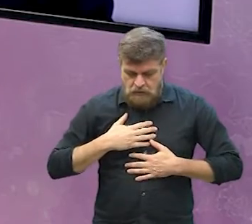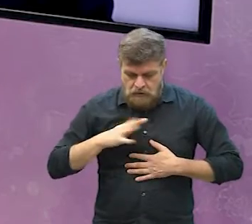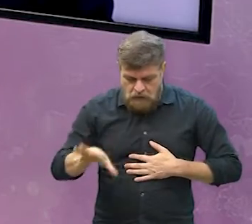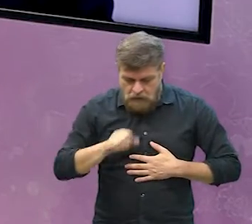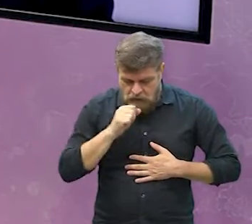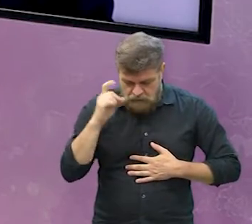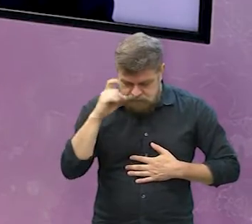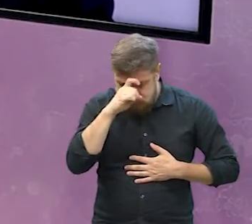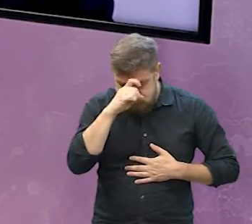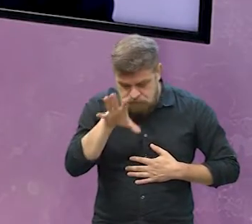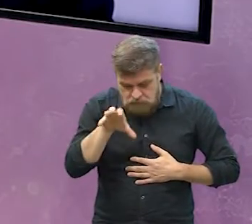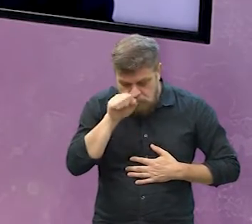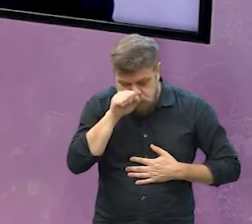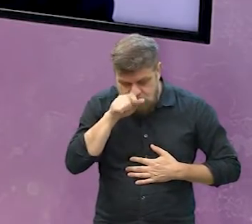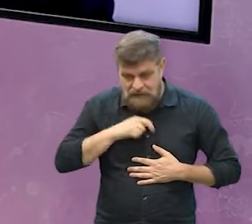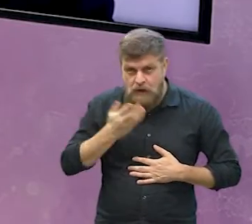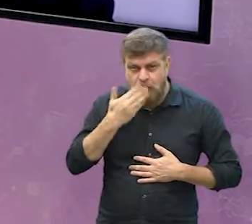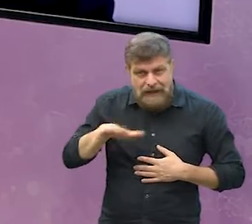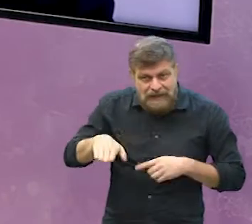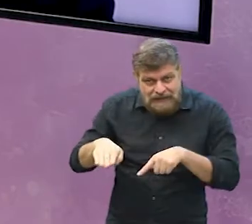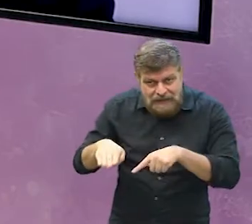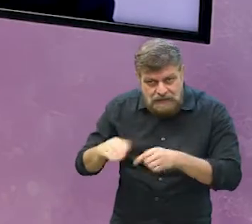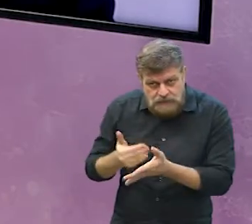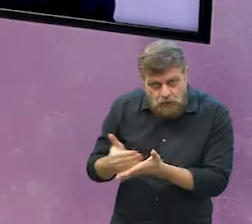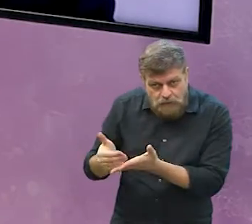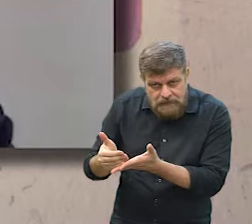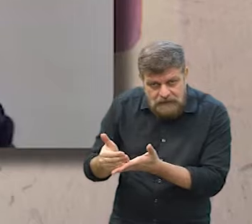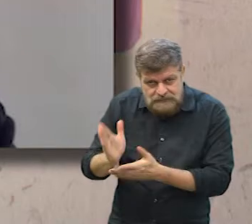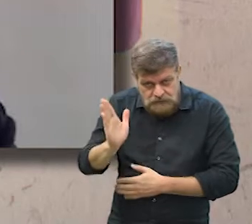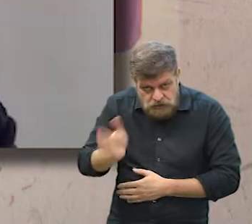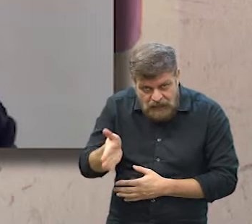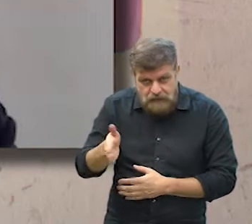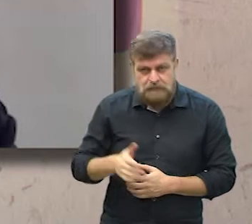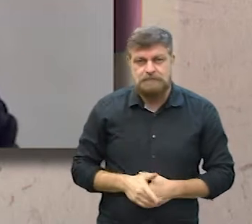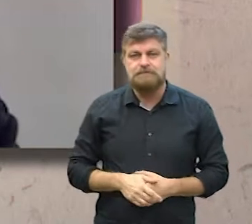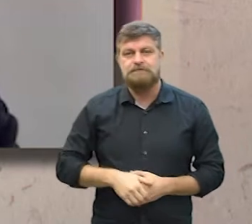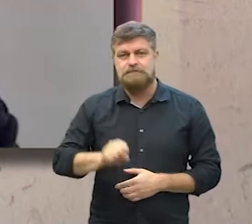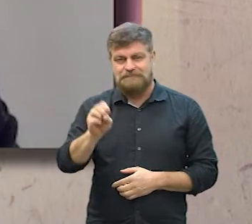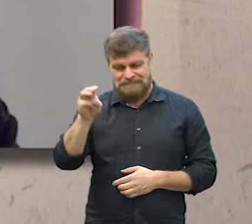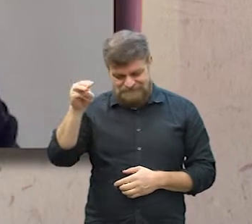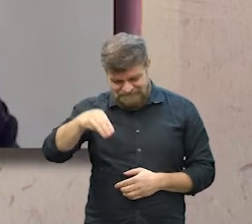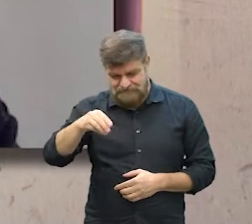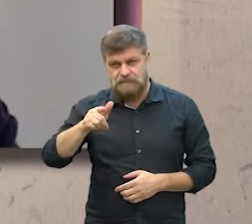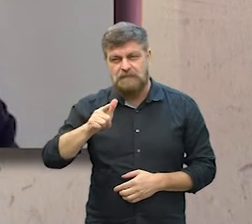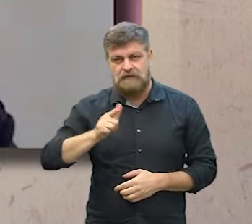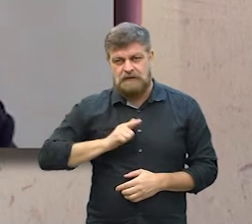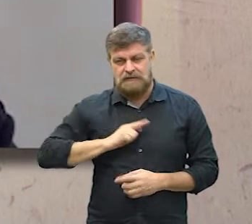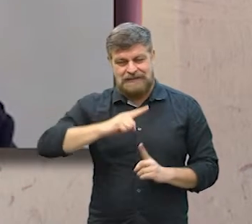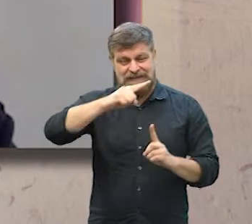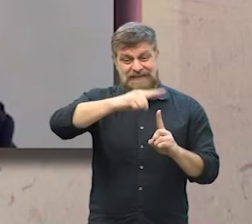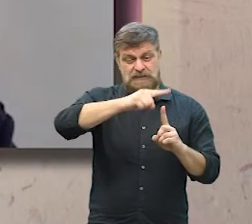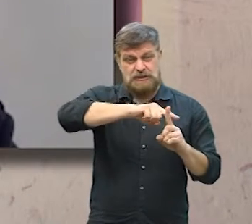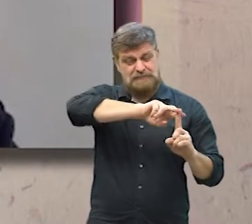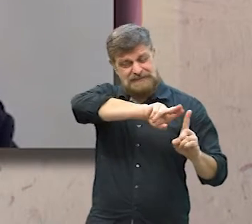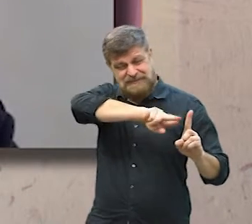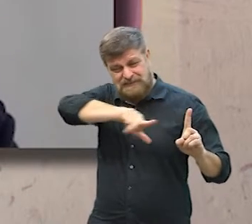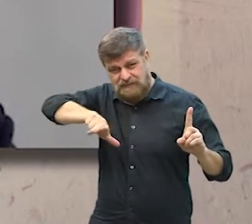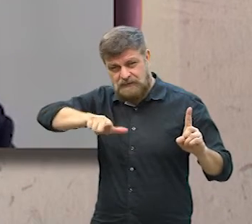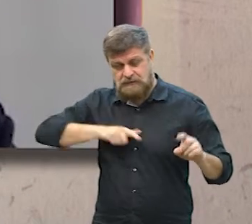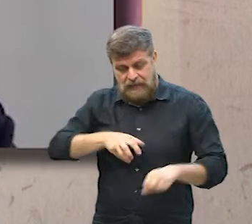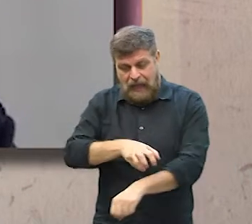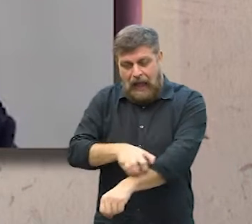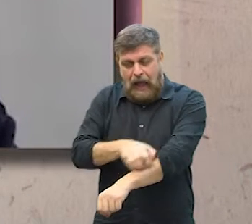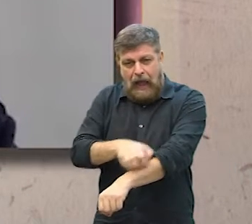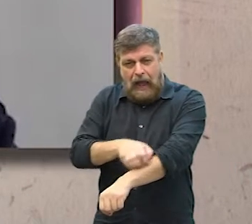criança mesmo? A criança já pode apresentar ali os sintomas? Sim, né? A gente estava comentando que tem vários tipos de asma. Essa